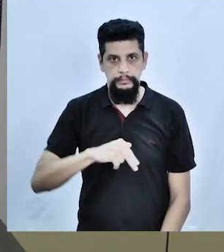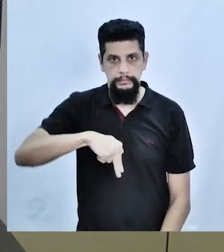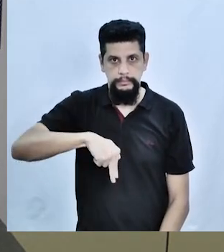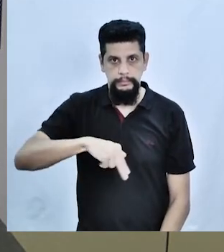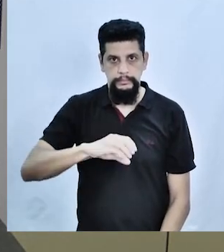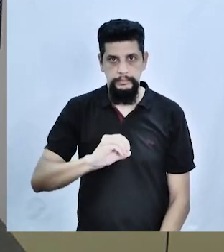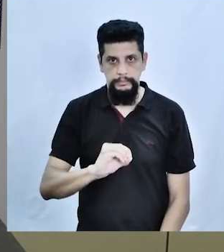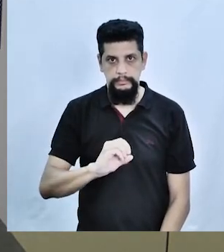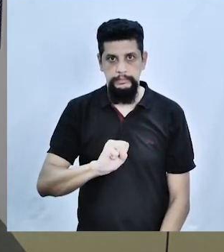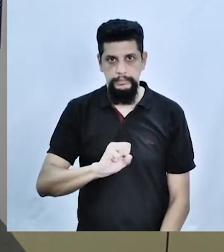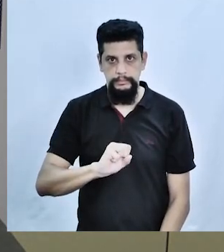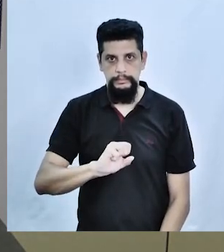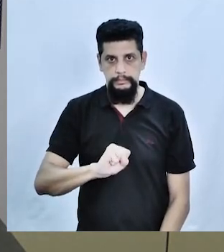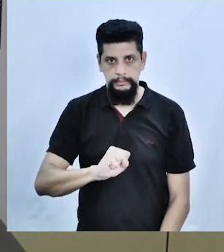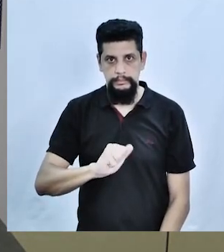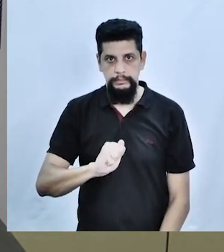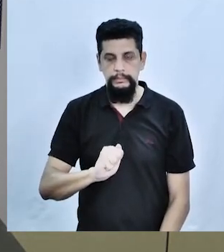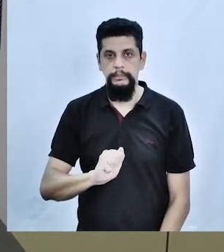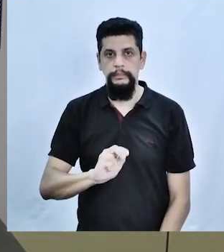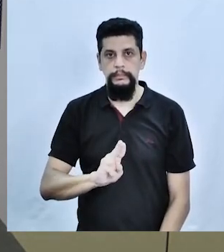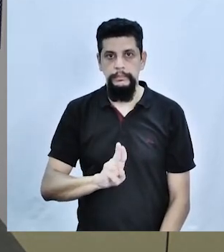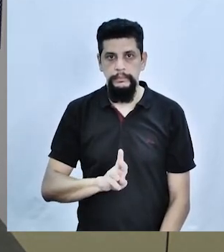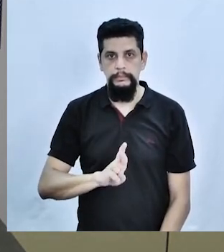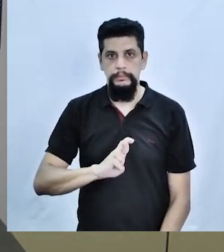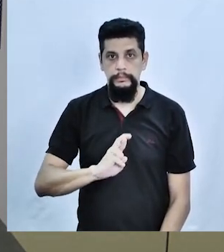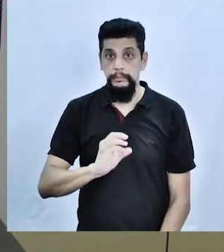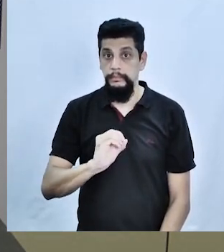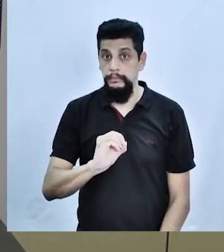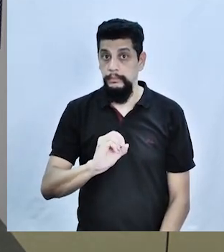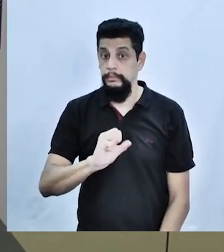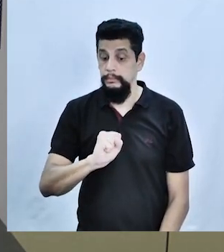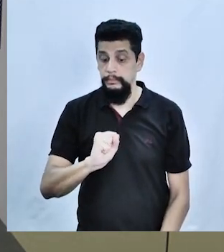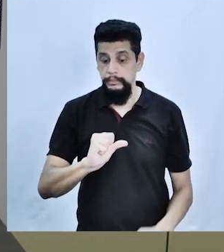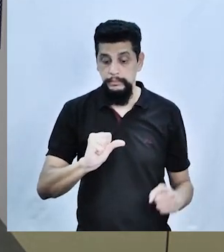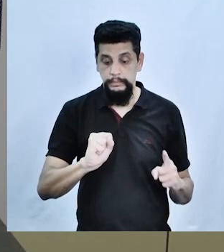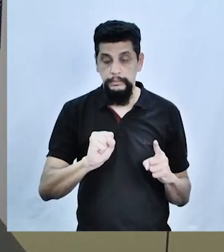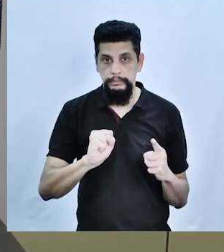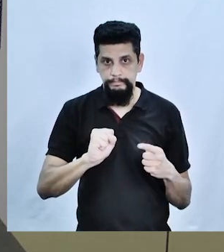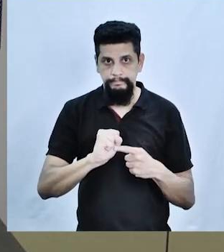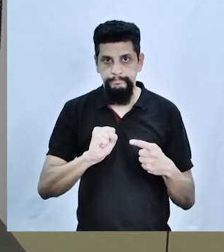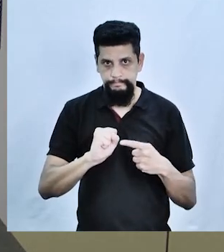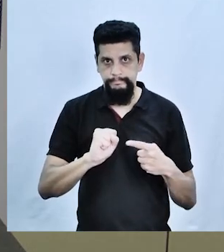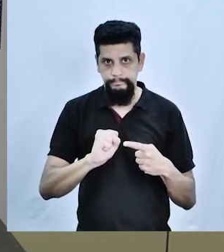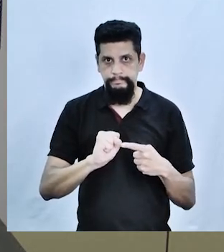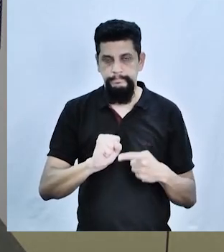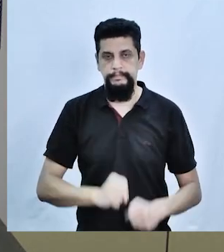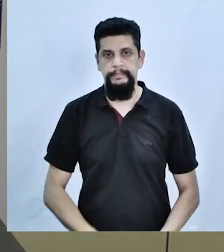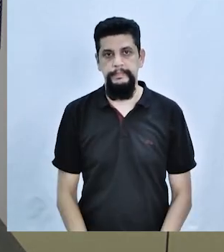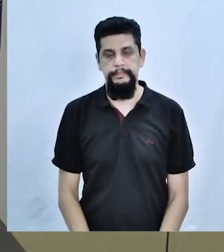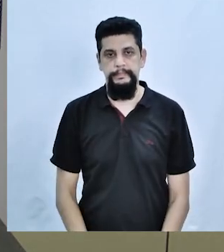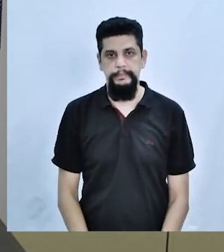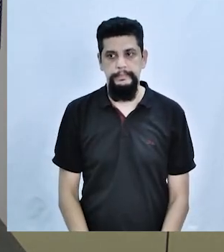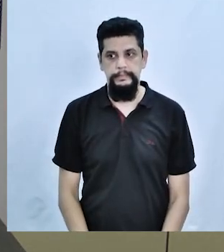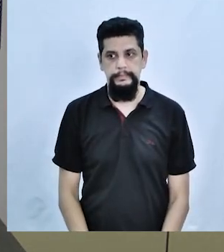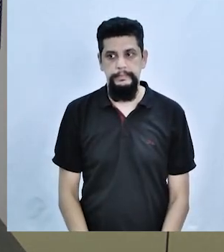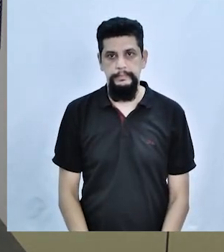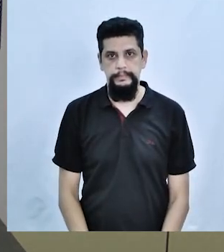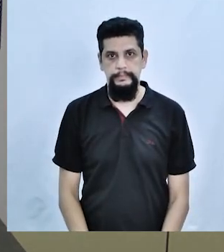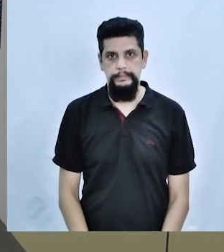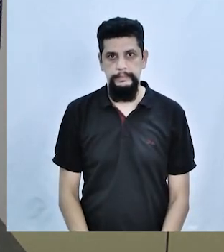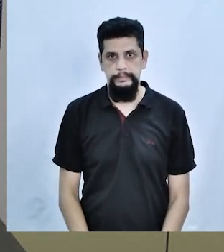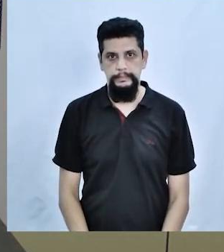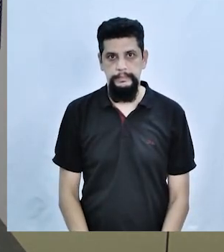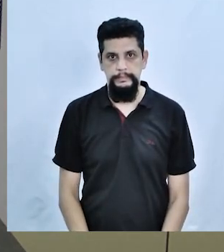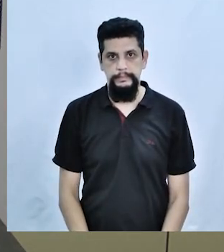que termina daí com a letra S. Deixa eu pôr aqui, ó. Será que é assim, prof? Olha lá. Os dinossauros aparecendo